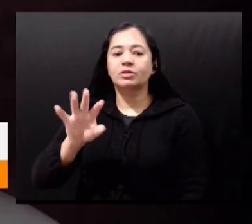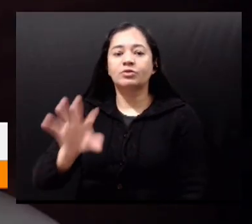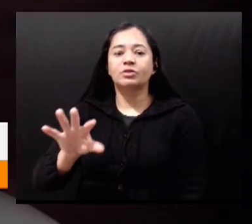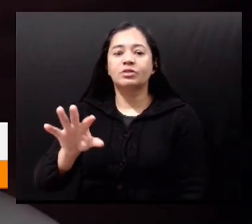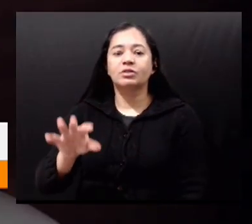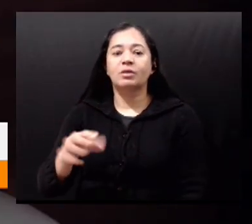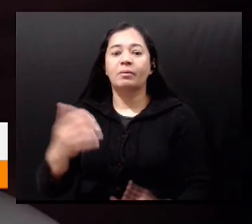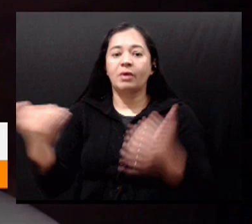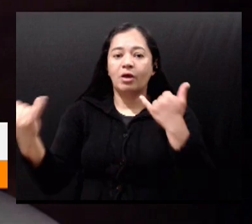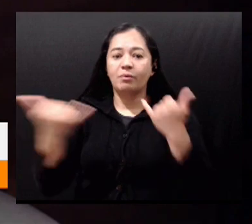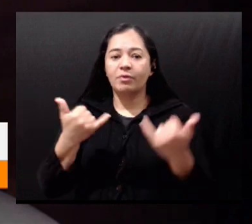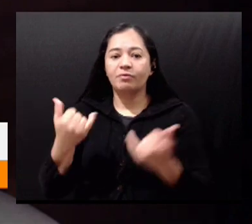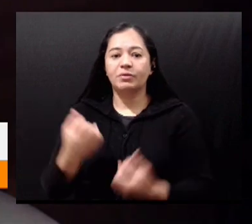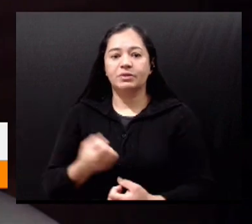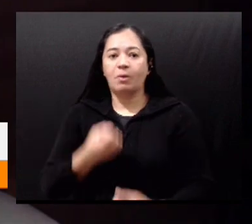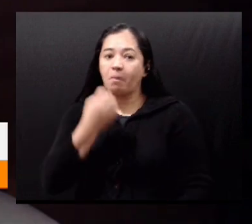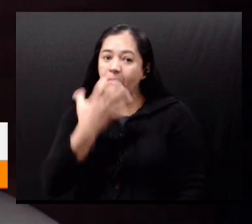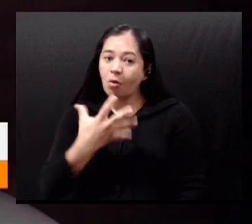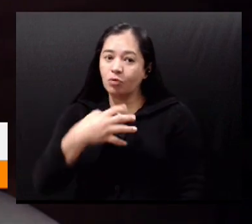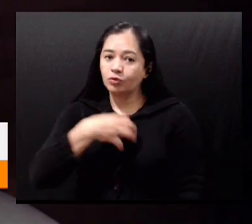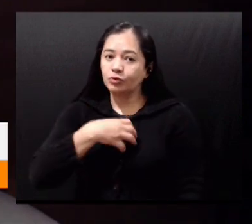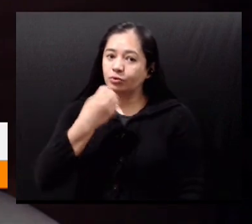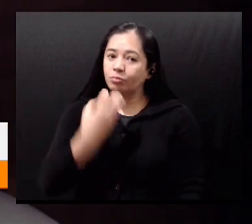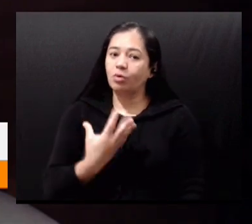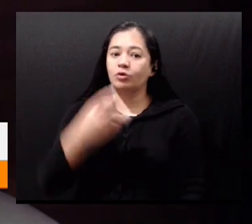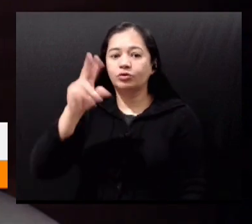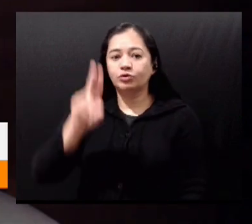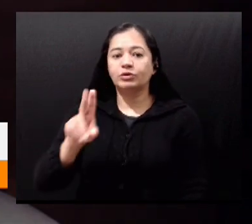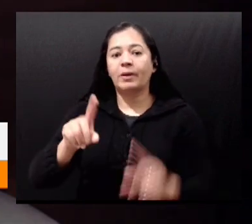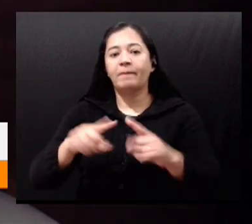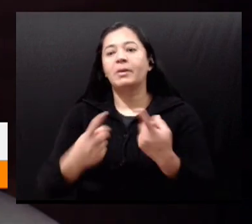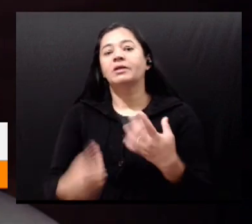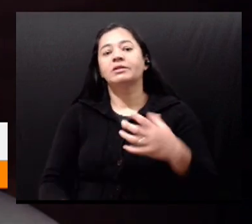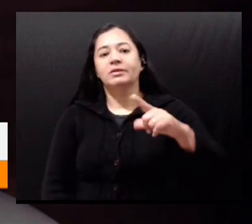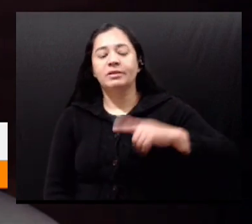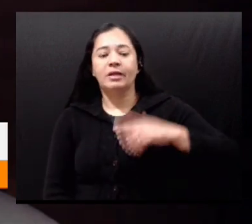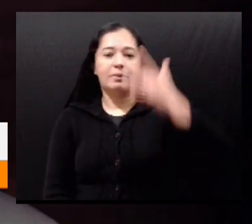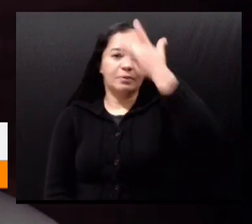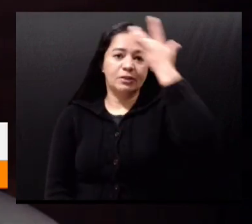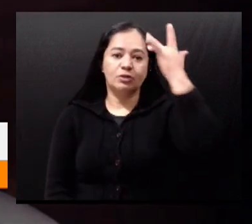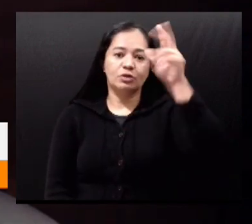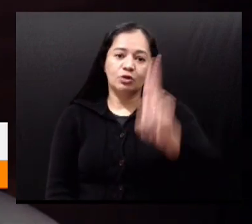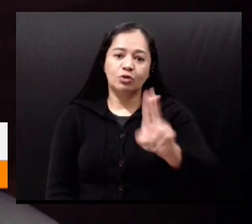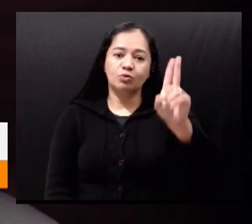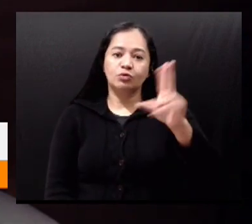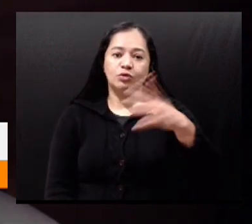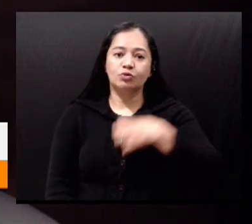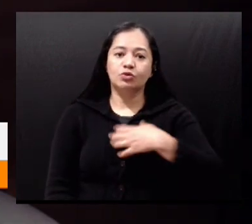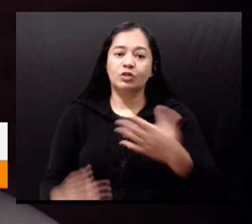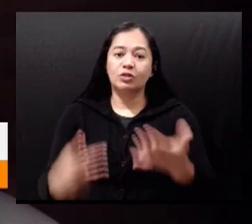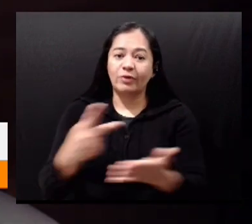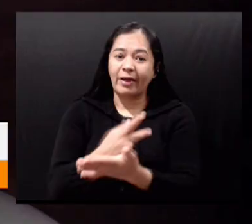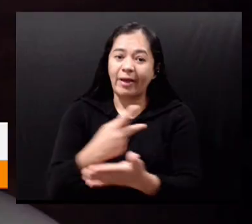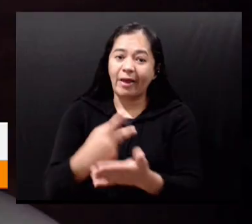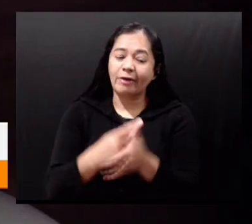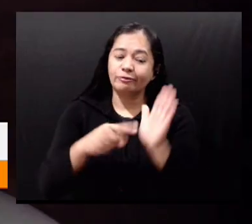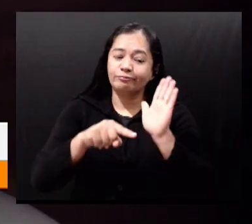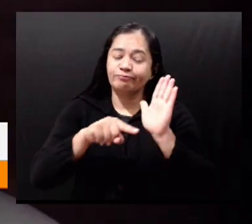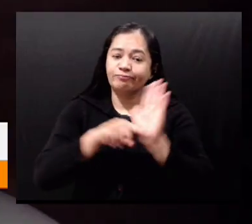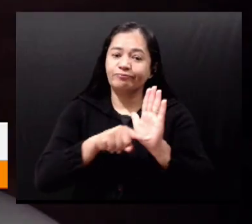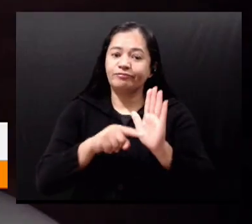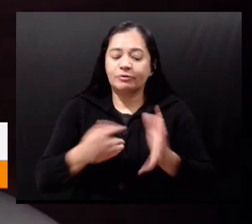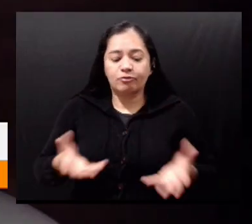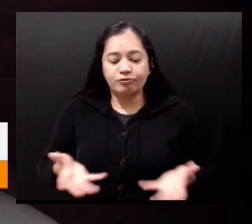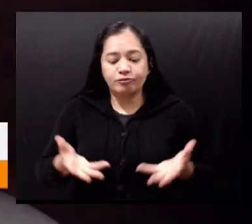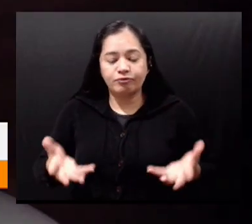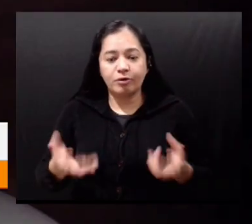maneira boa de usar. uhum, Mas existem também pessoas que usam de uma maneira negativa e que promovem esses valores. Então,